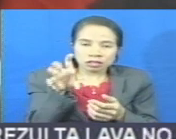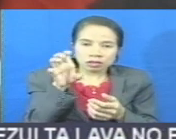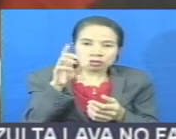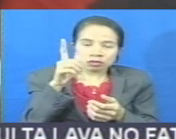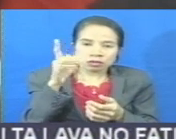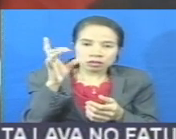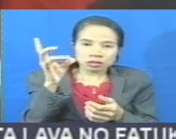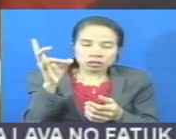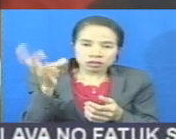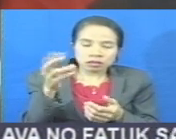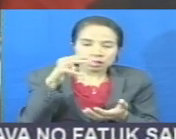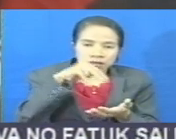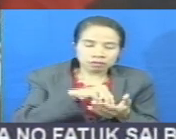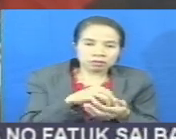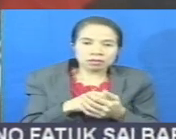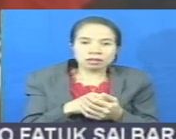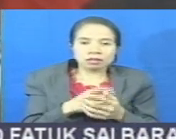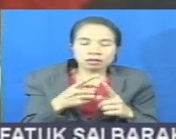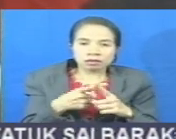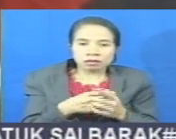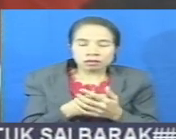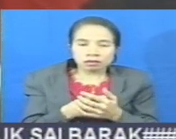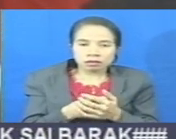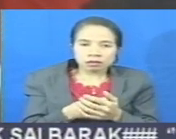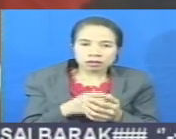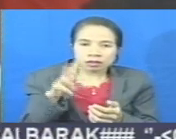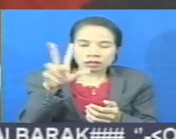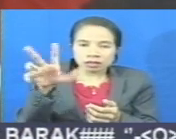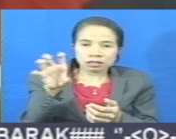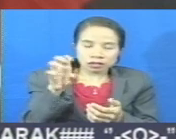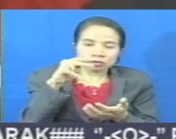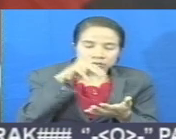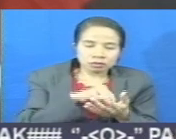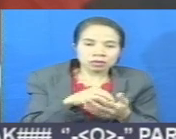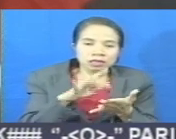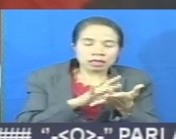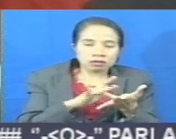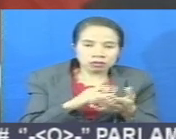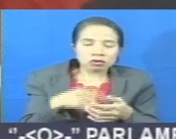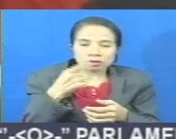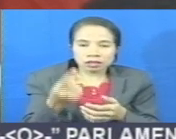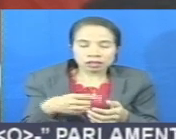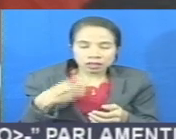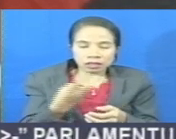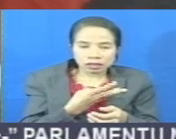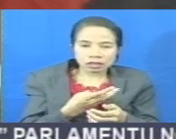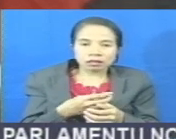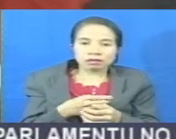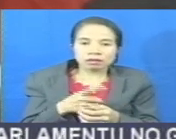fase da tolo se toma em setembro, 300 mil doses. Significa Itabá